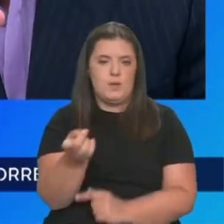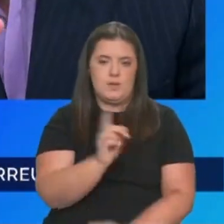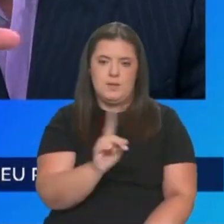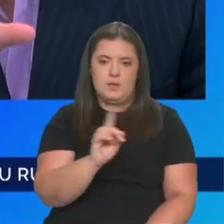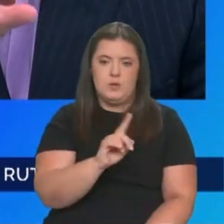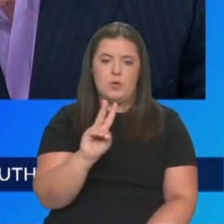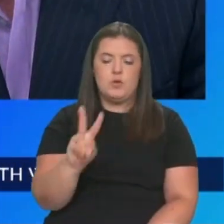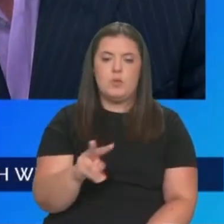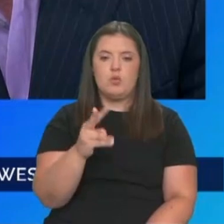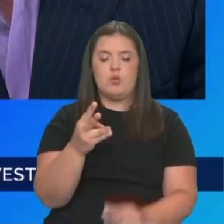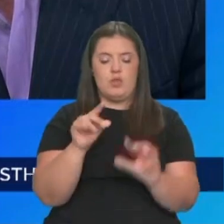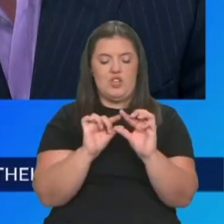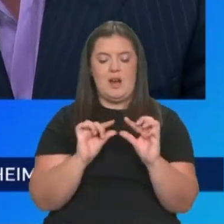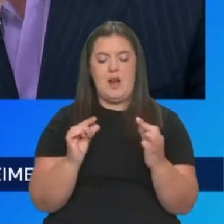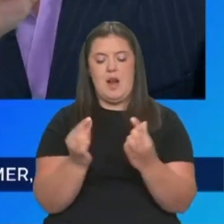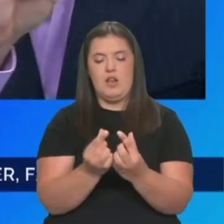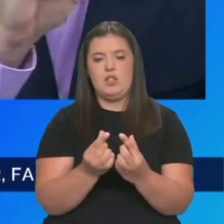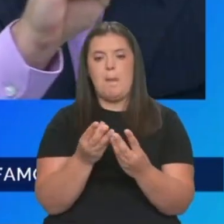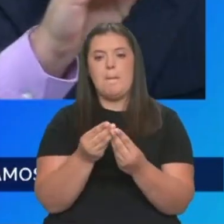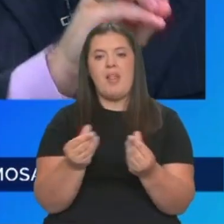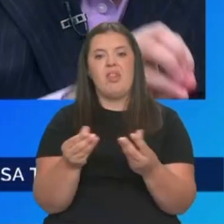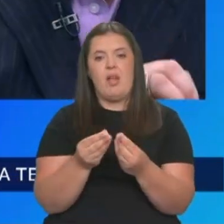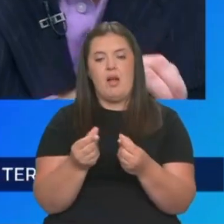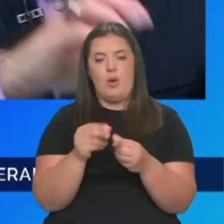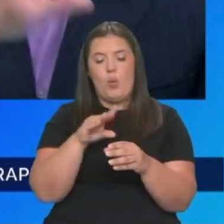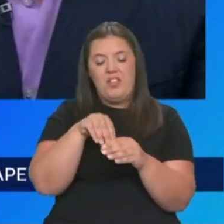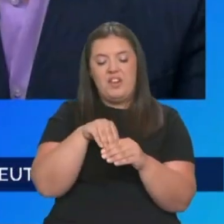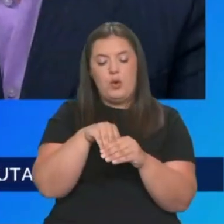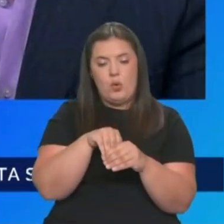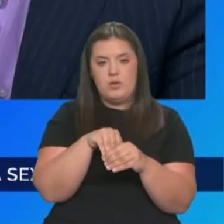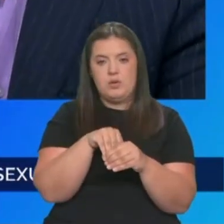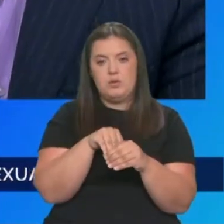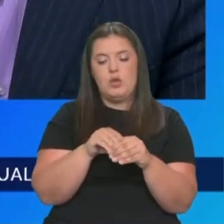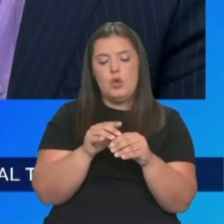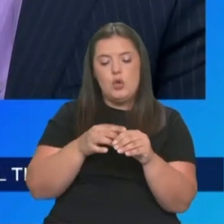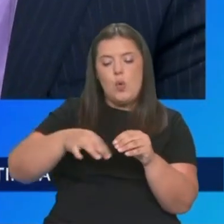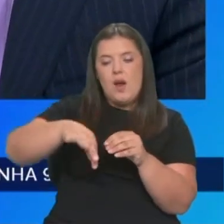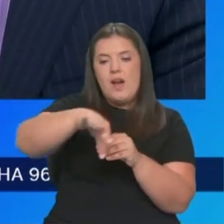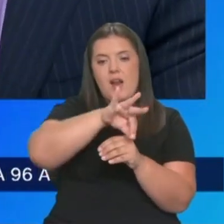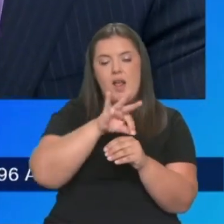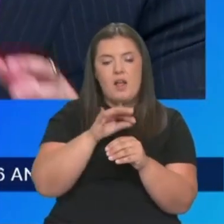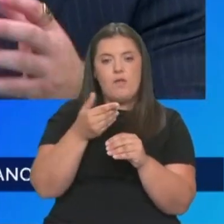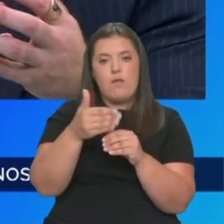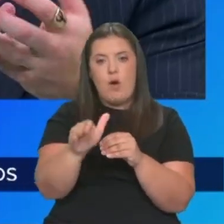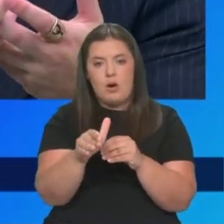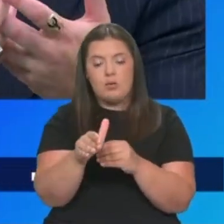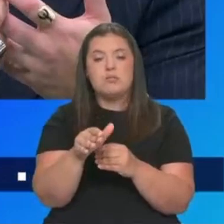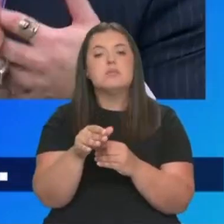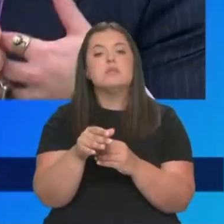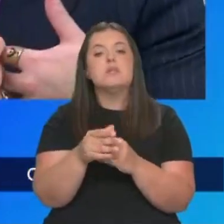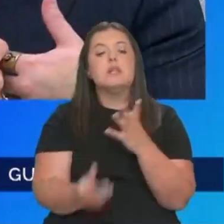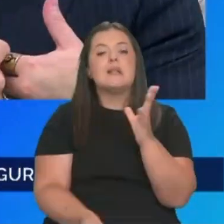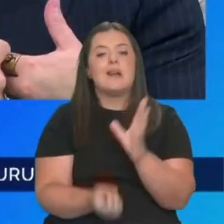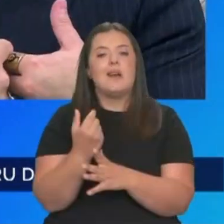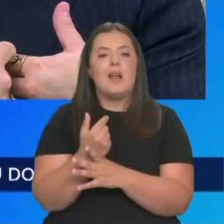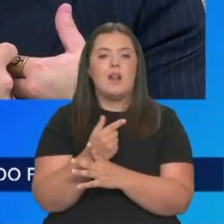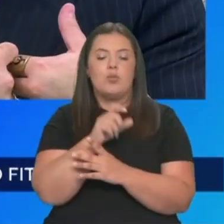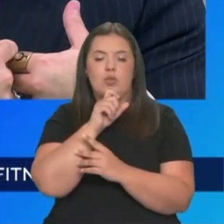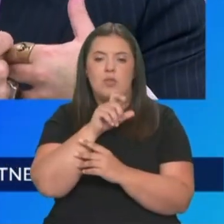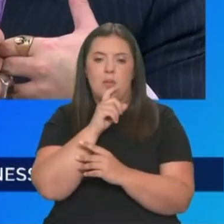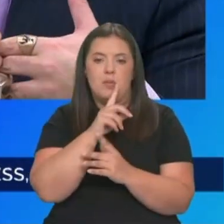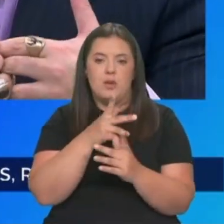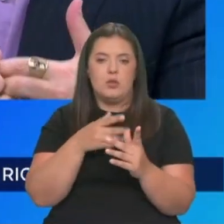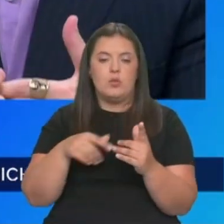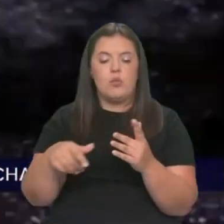temos dois anéis de matéria, um anel interior e um anel exterior, provavelmente criado por ondas de